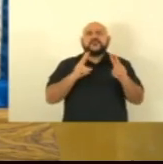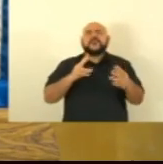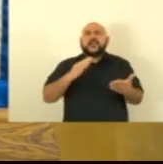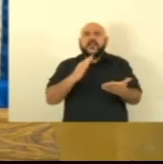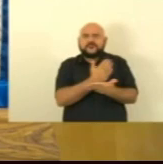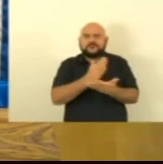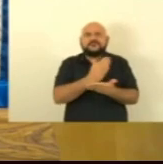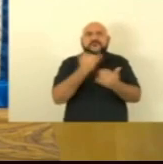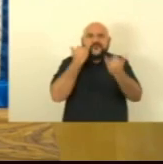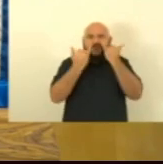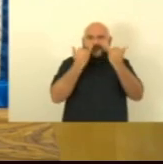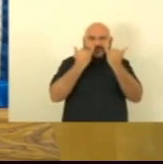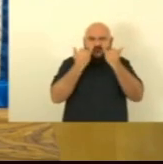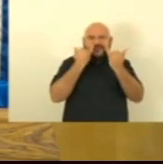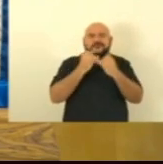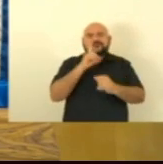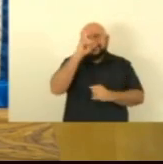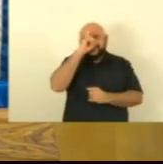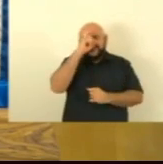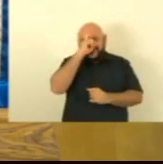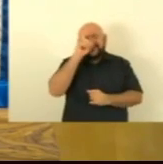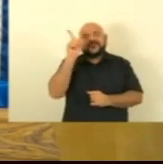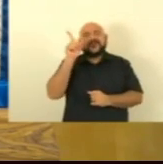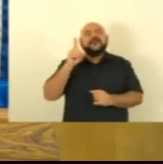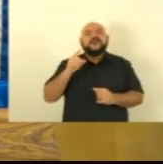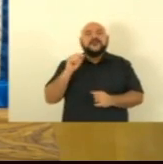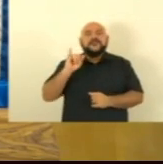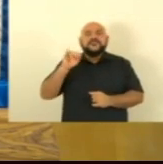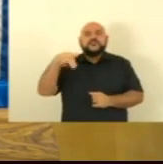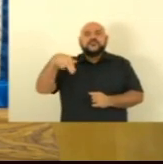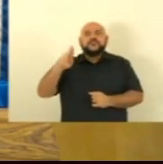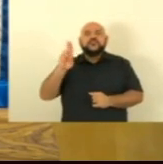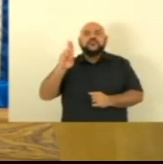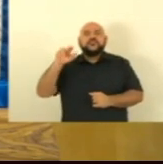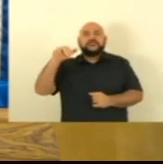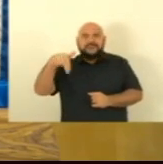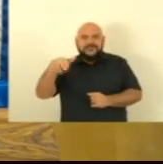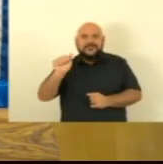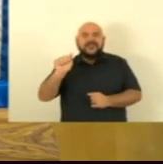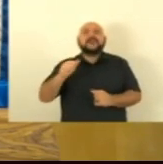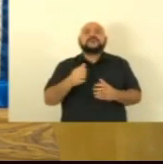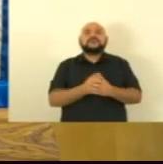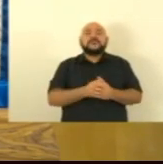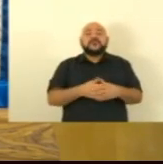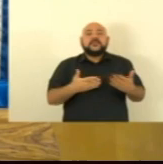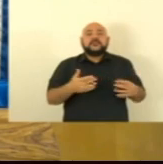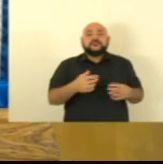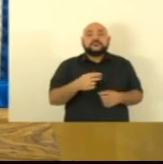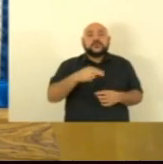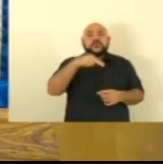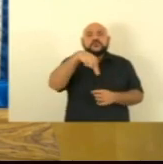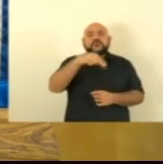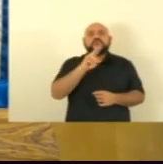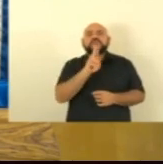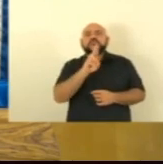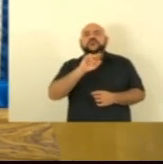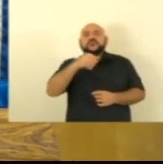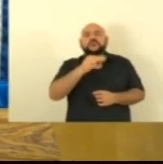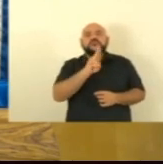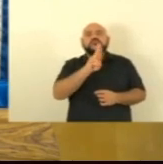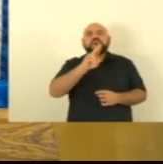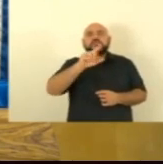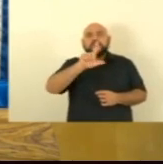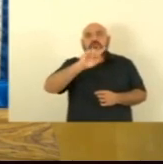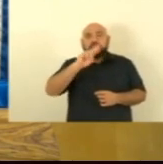Una, e de julho de 2022 até a semana passada,